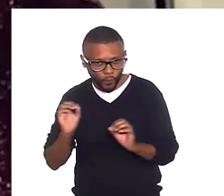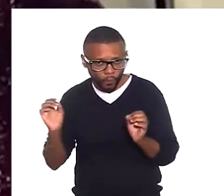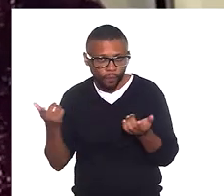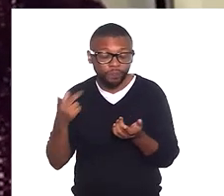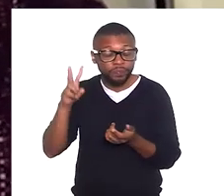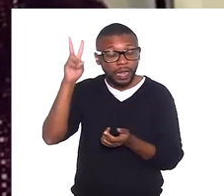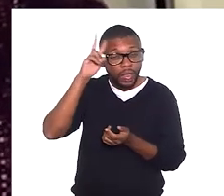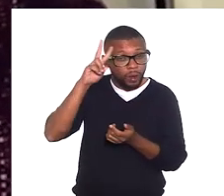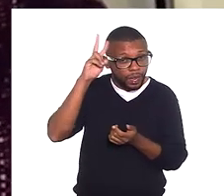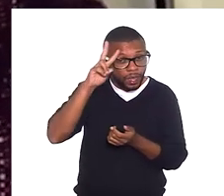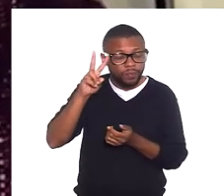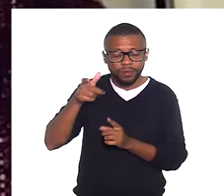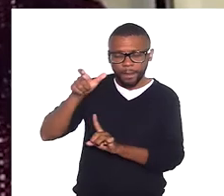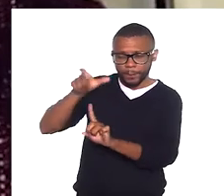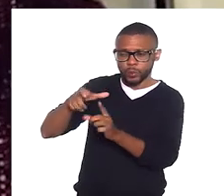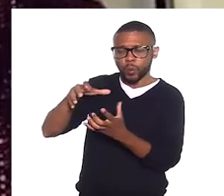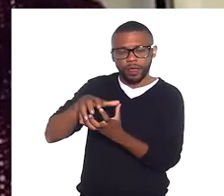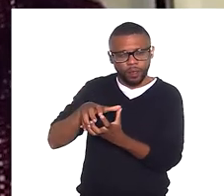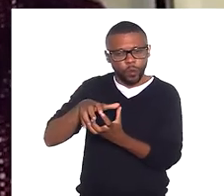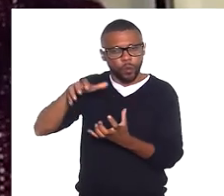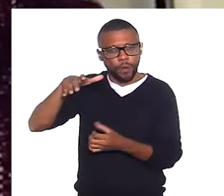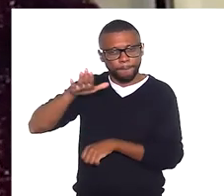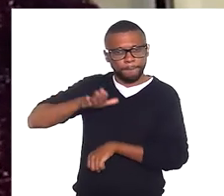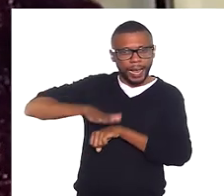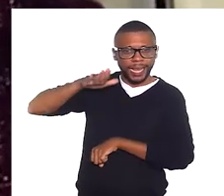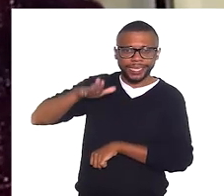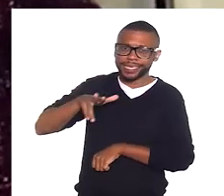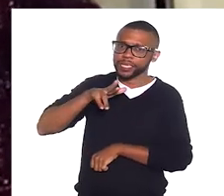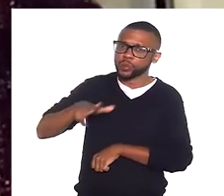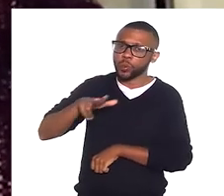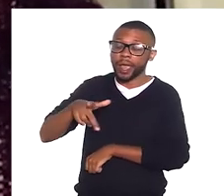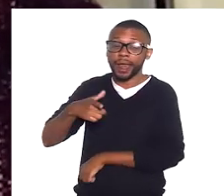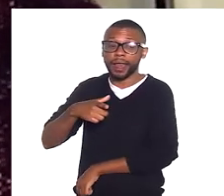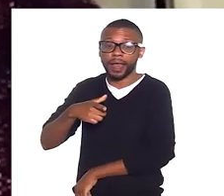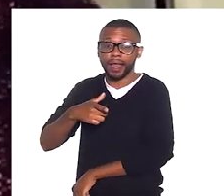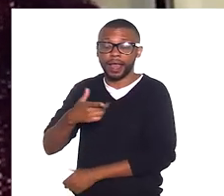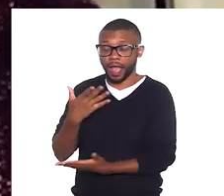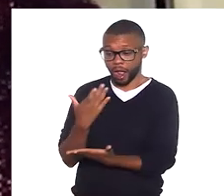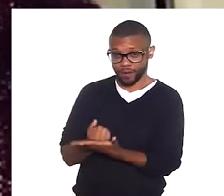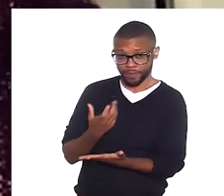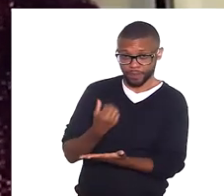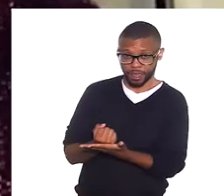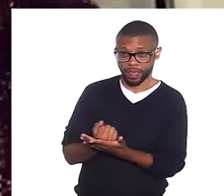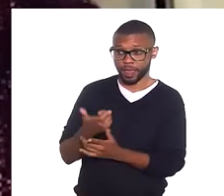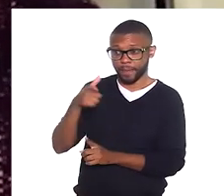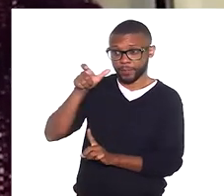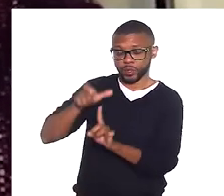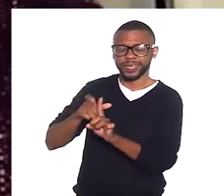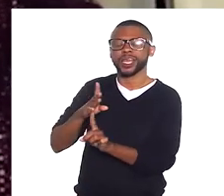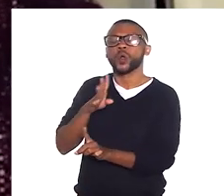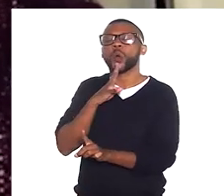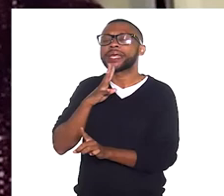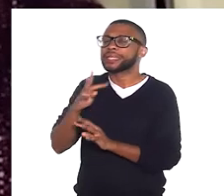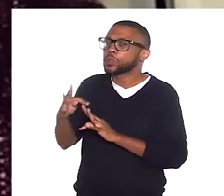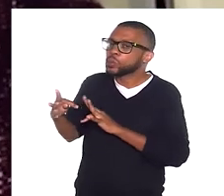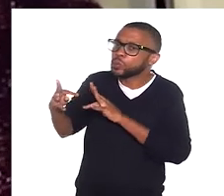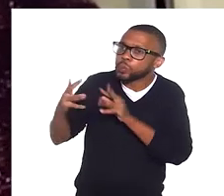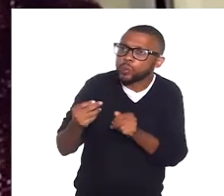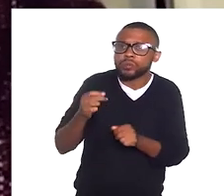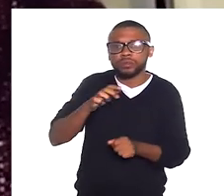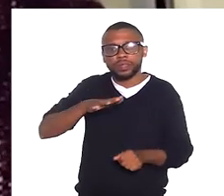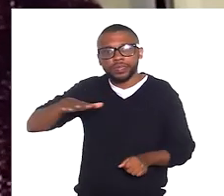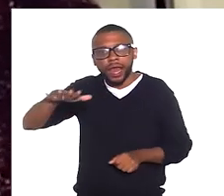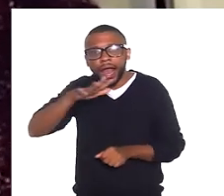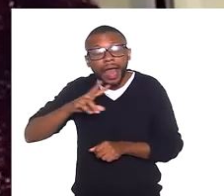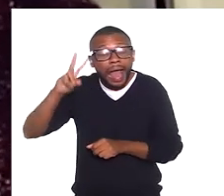notícia. Eu lembro que uma dessas pessoas, que era uma pessoa mais velha e que não era alfabetizada, era a pessoa que